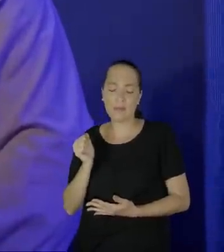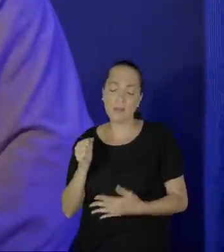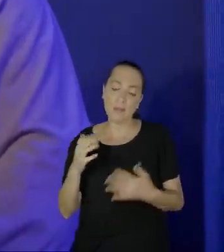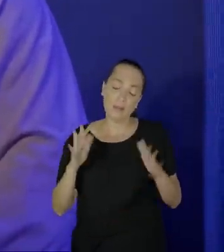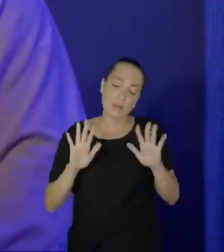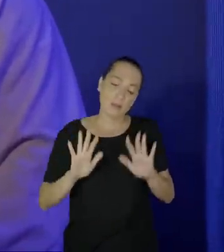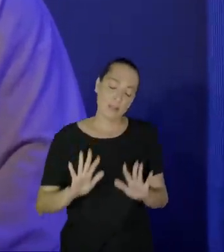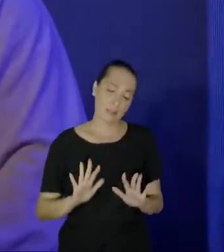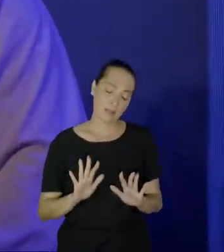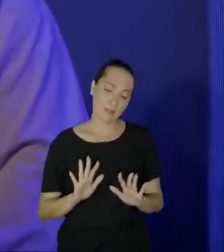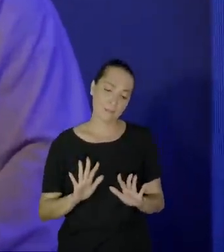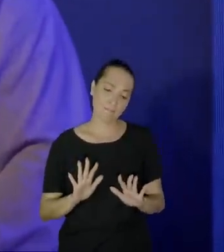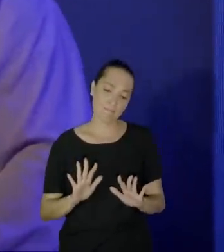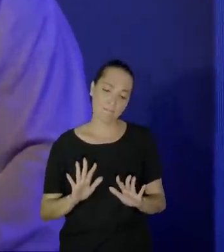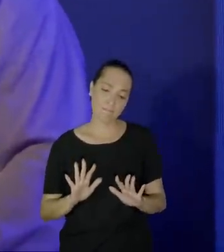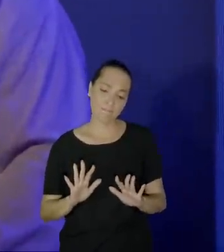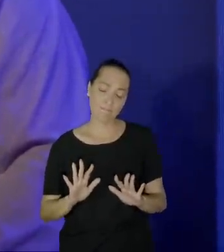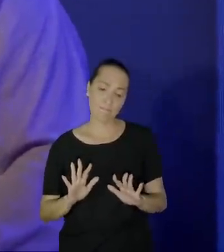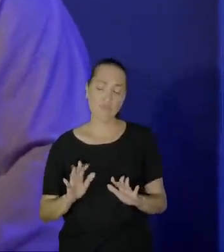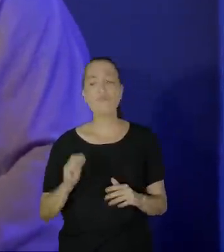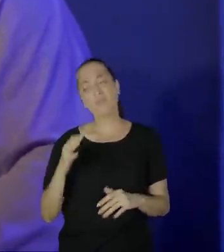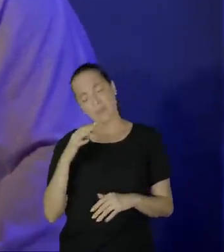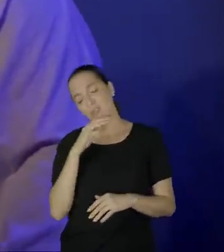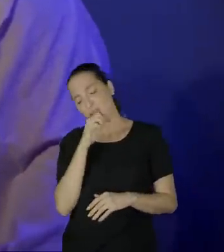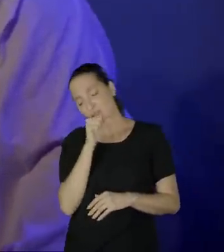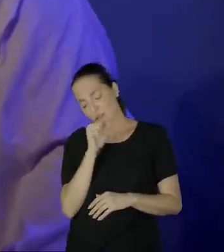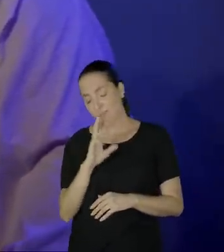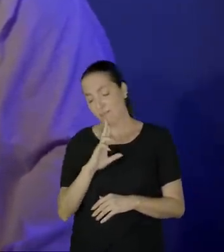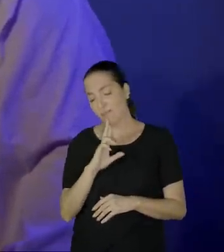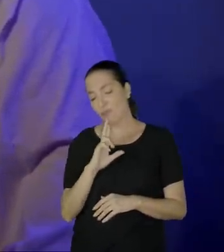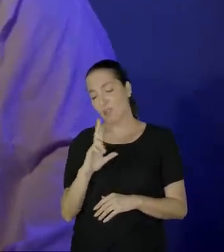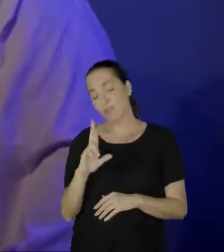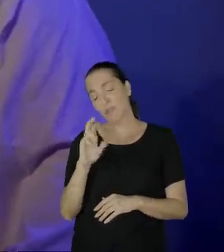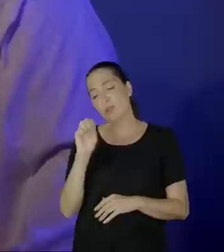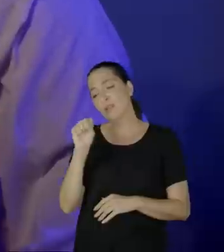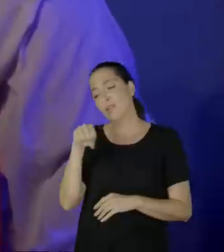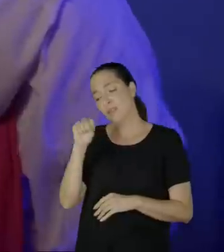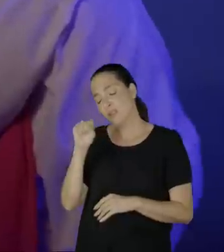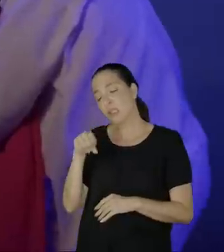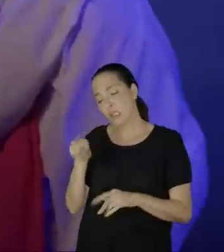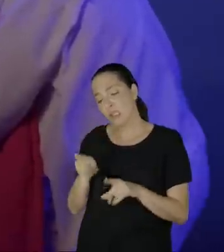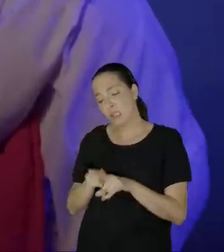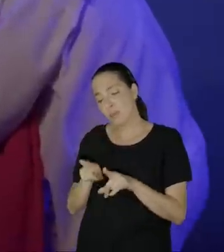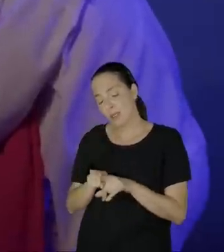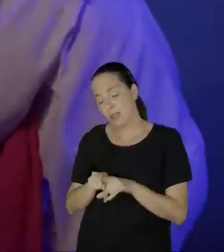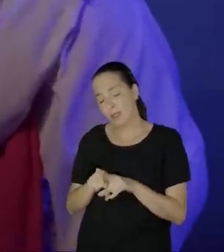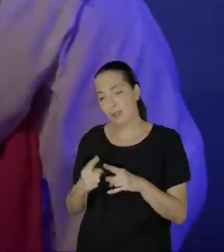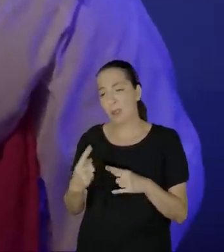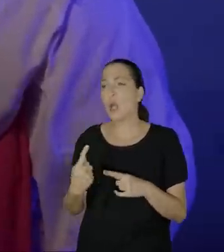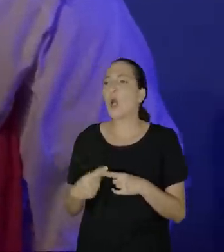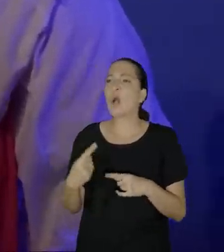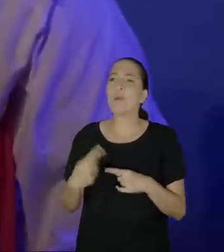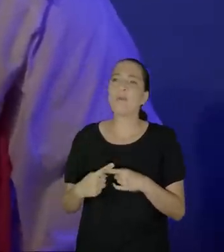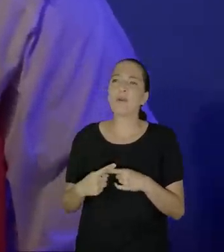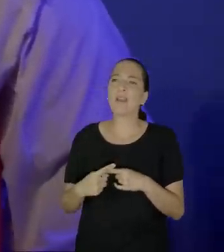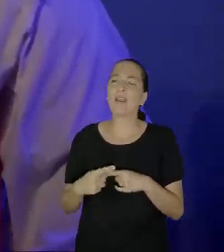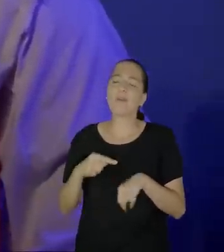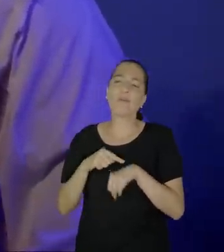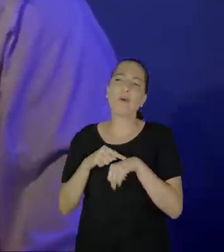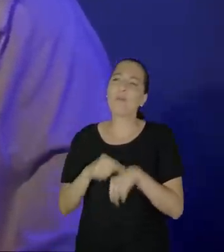Apesar de tudo, teria dado o meu sim a Deus, pois o preço daquela